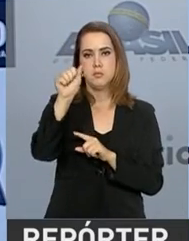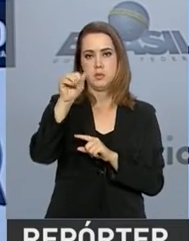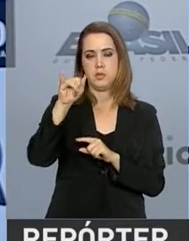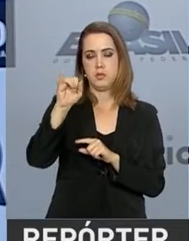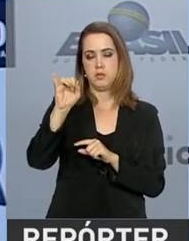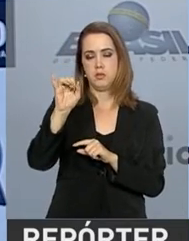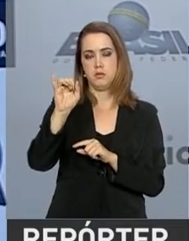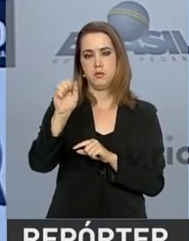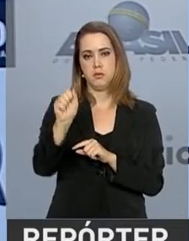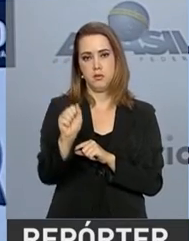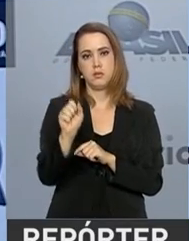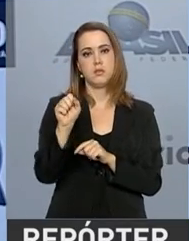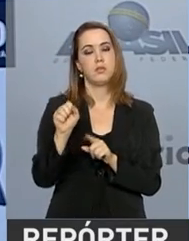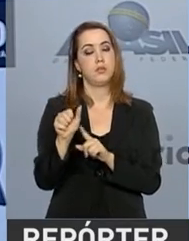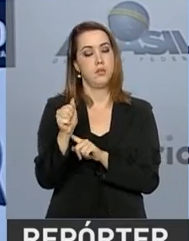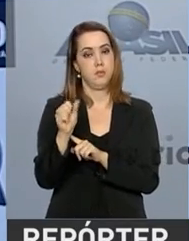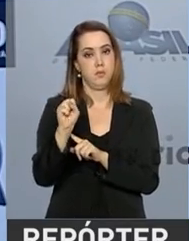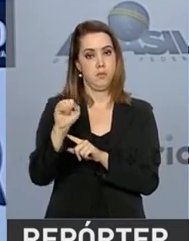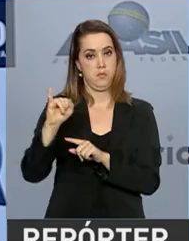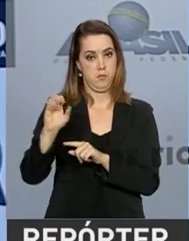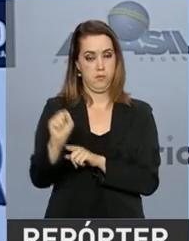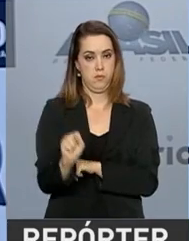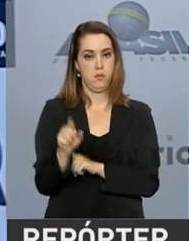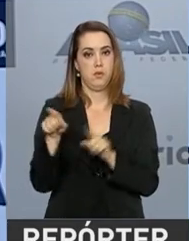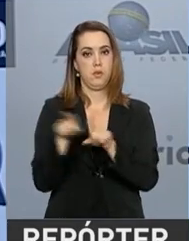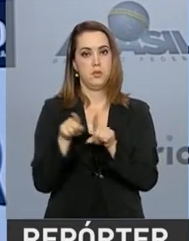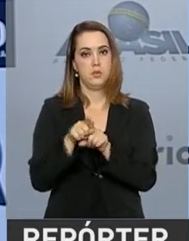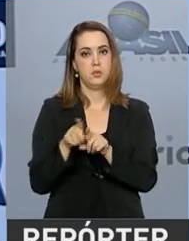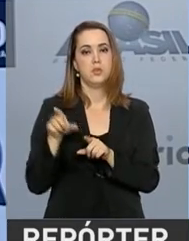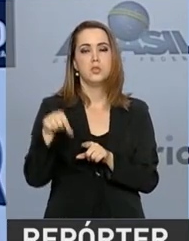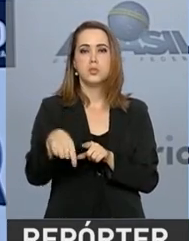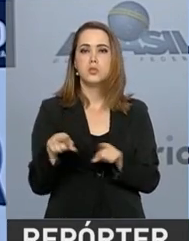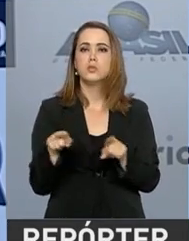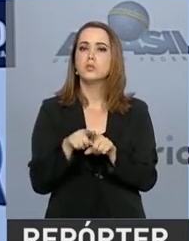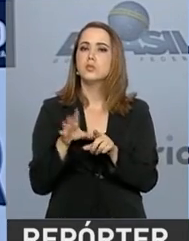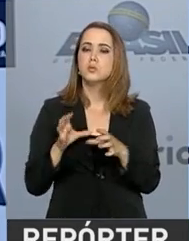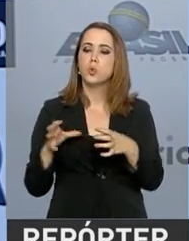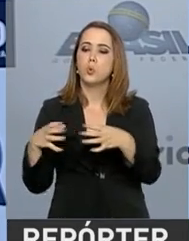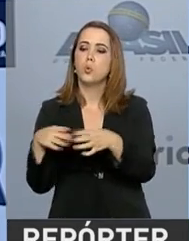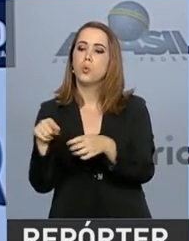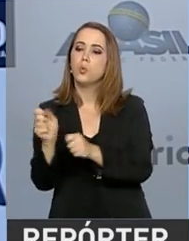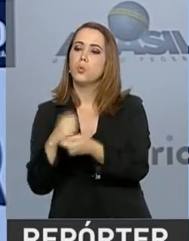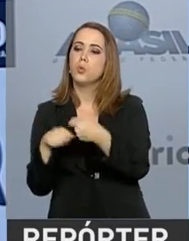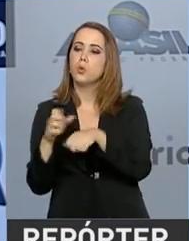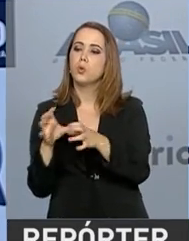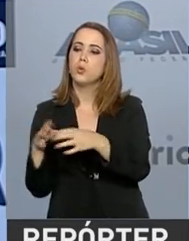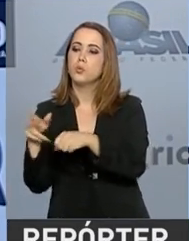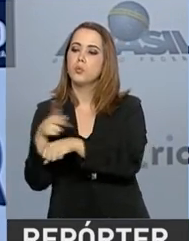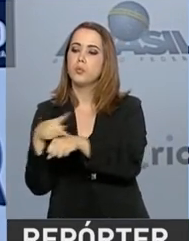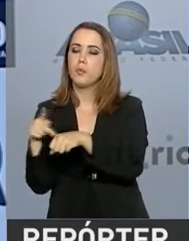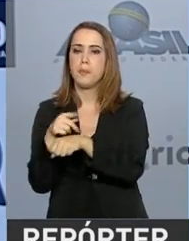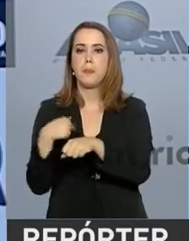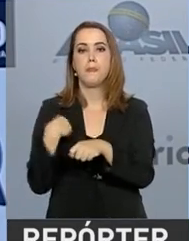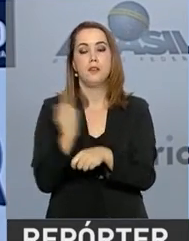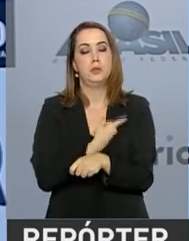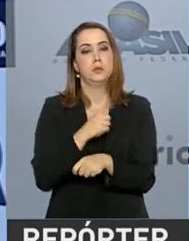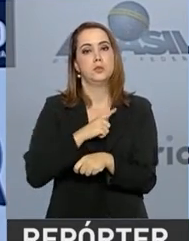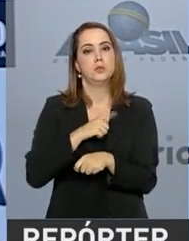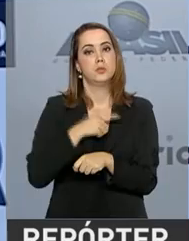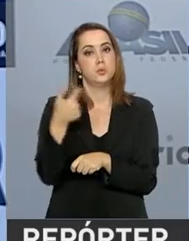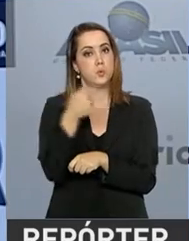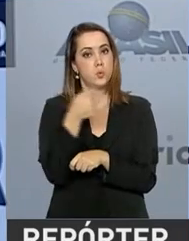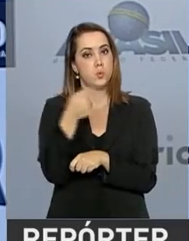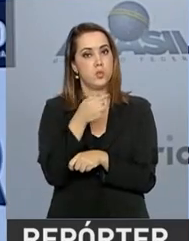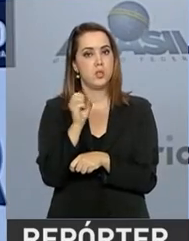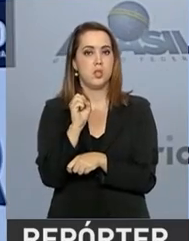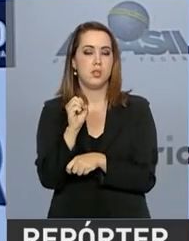afirmou ser obsoleto o atrelamento a blocos econômicos. Segundo José Serra, nós temos o sétimo ou oitavo produto interno